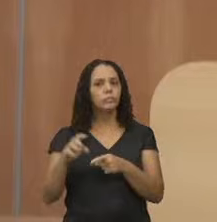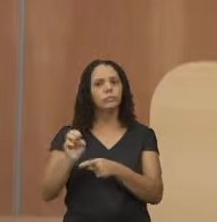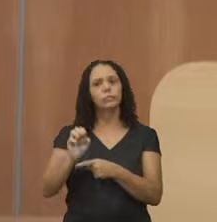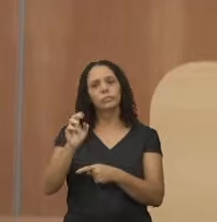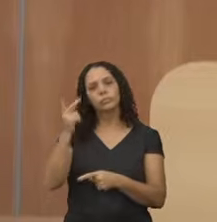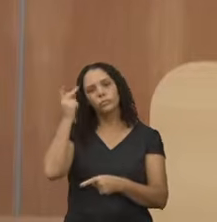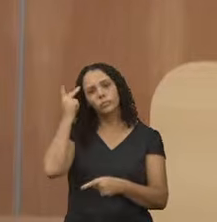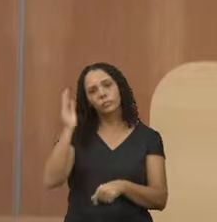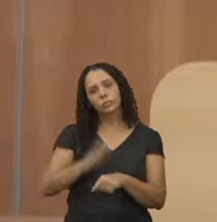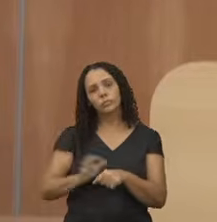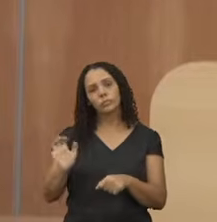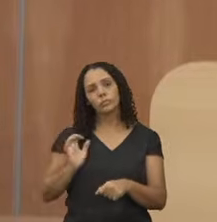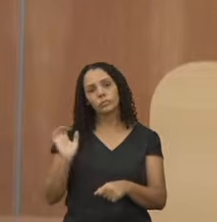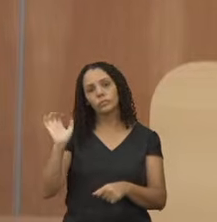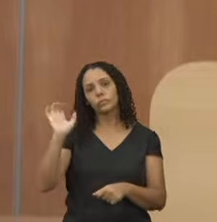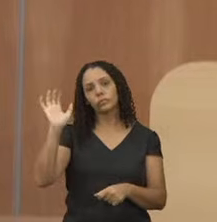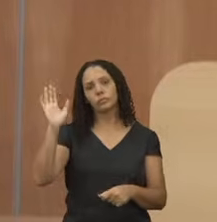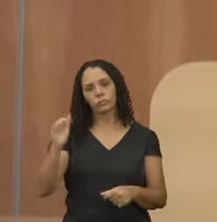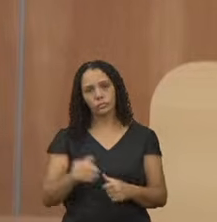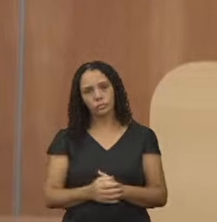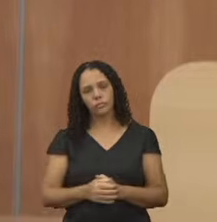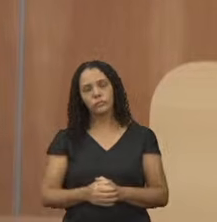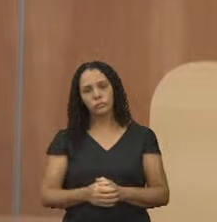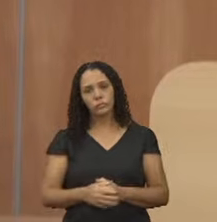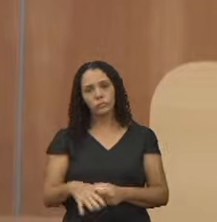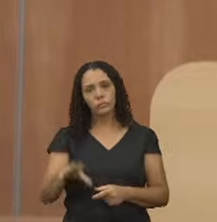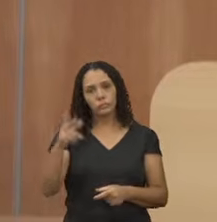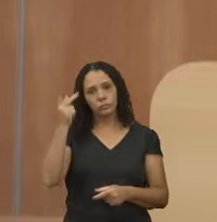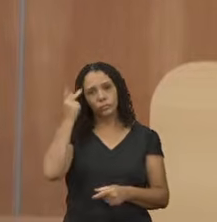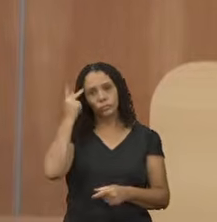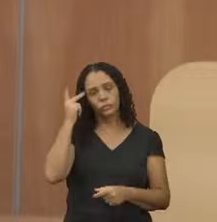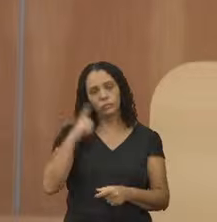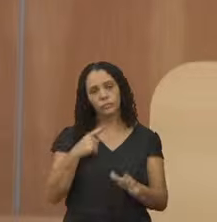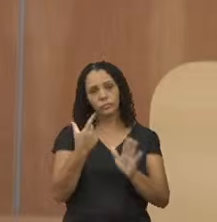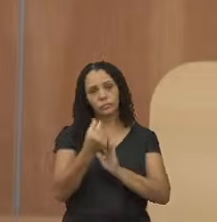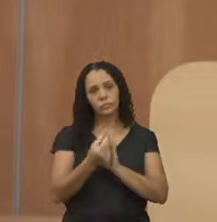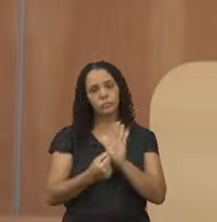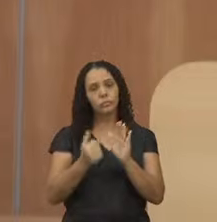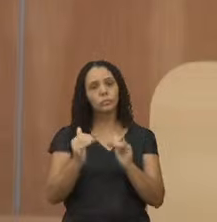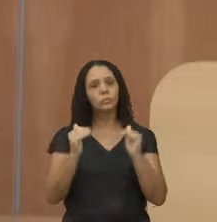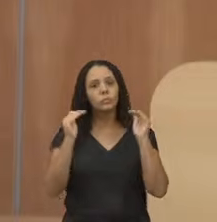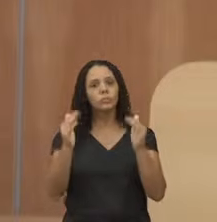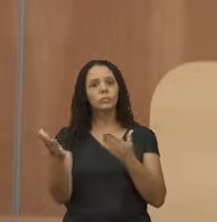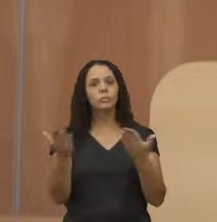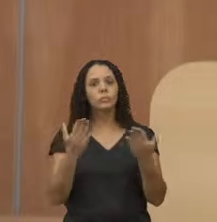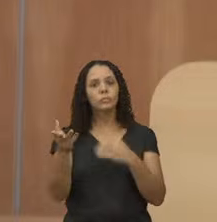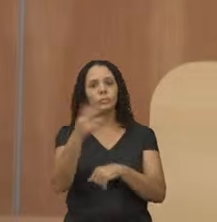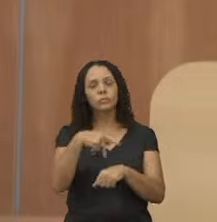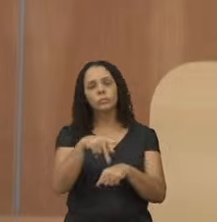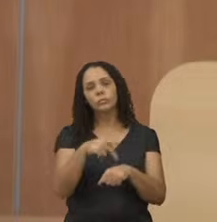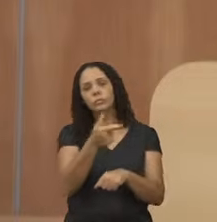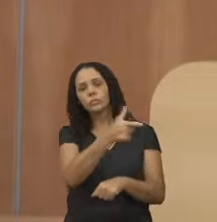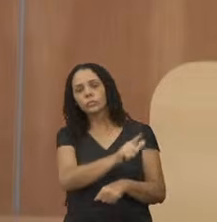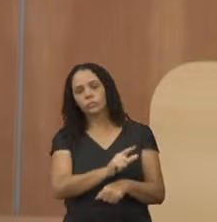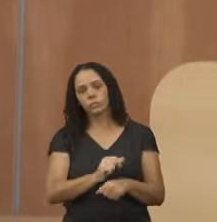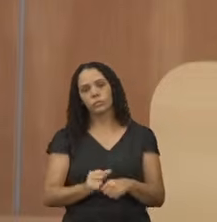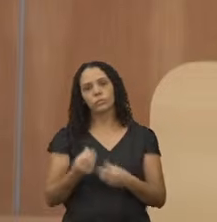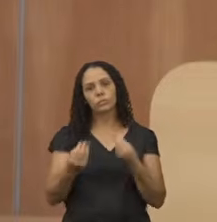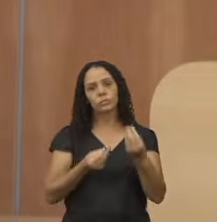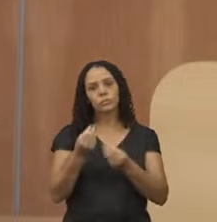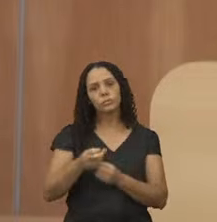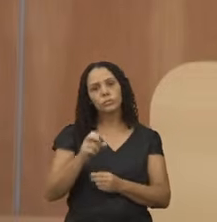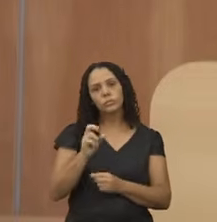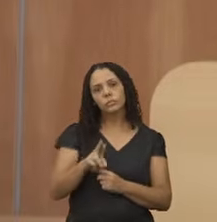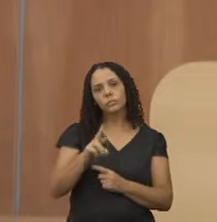Paulo é o mais rico da federação. O estado de São Paulo tem um orçamento maior que muitos países, inclusive o Uruguai, e não